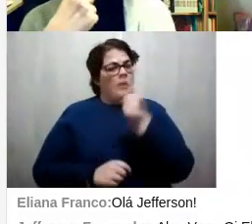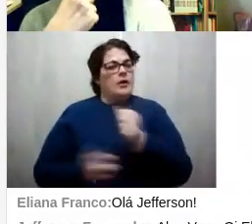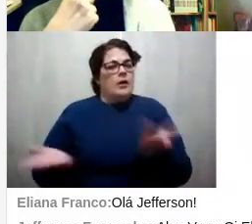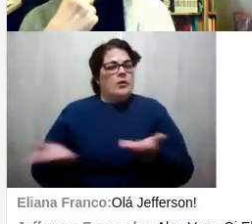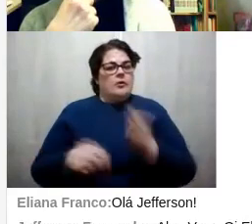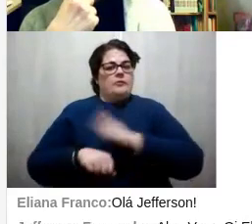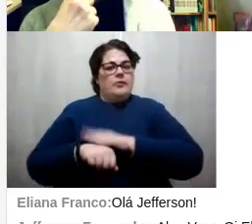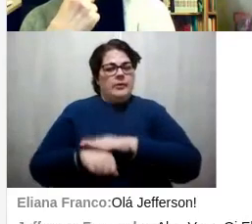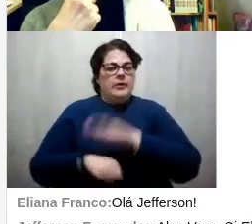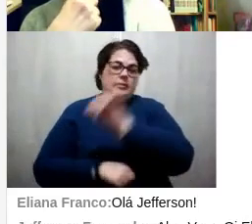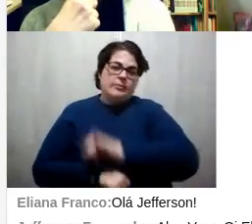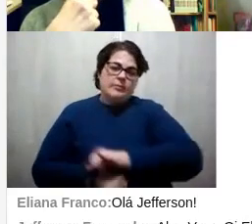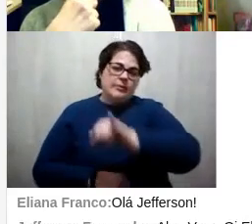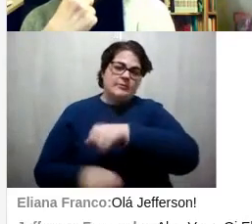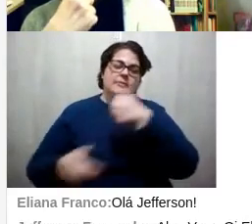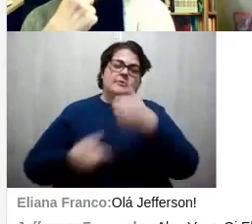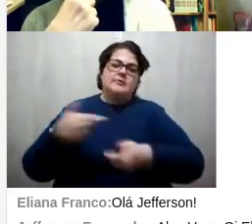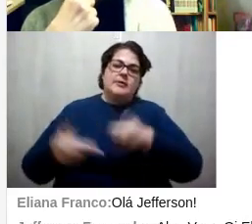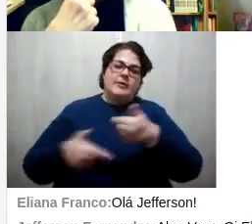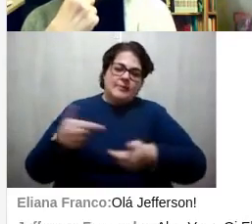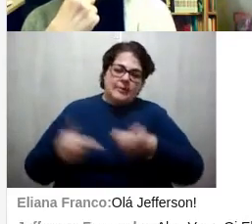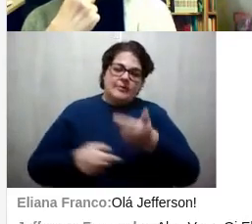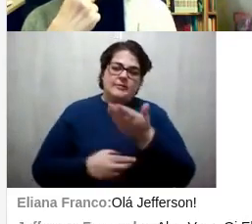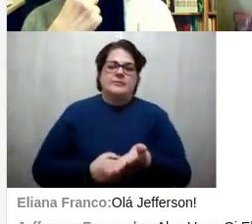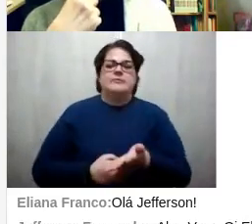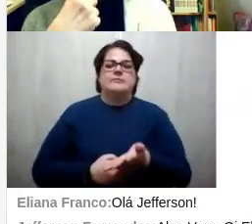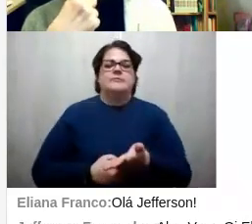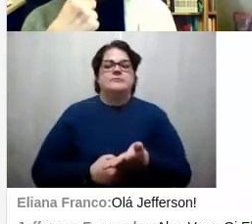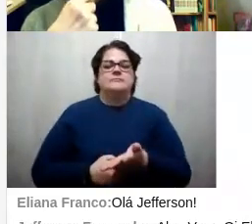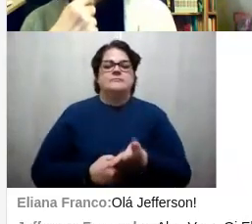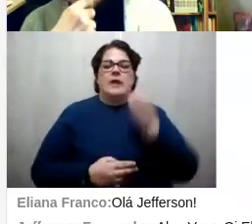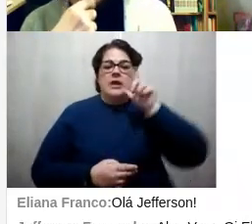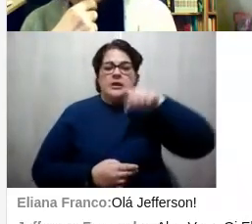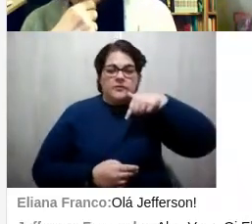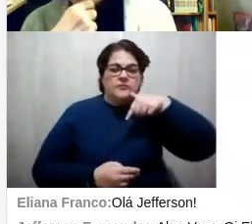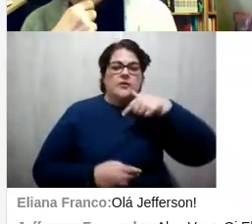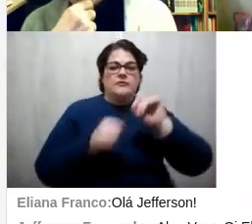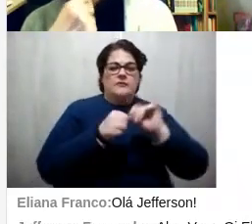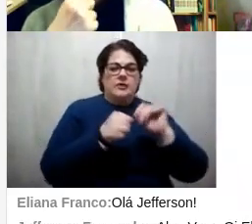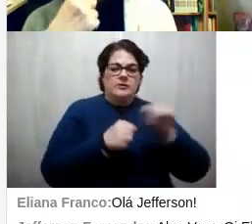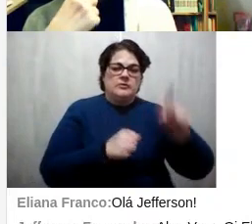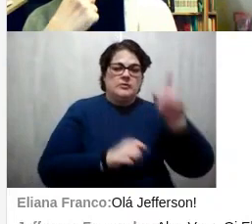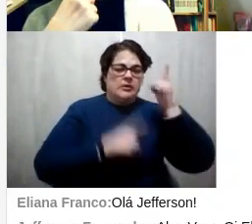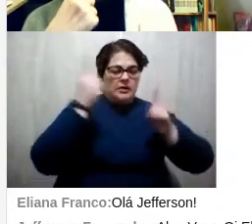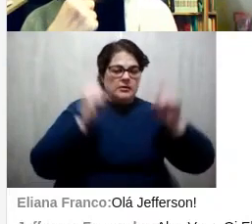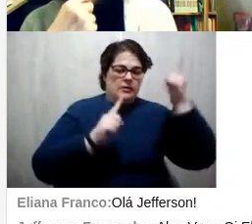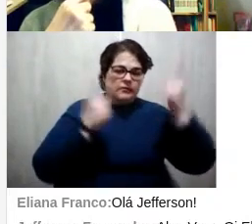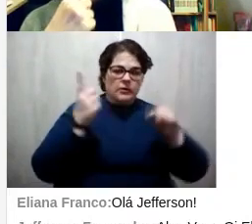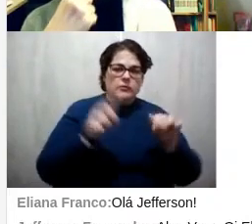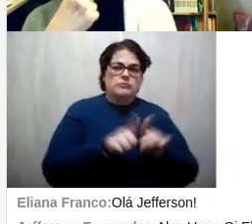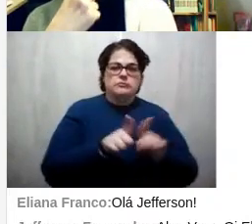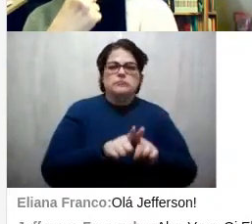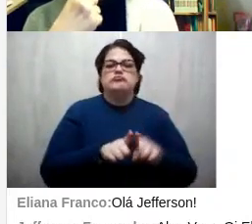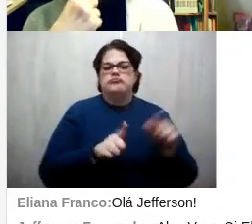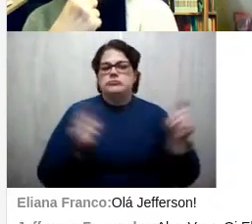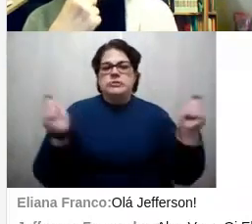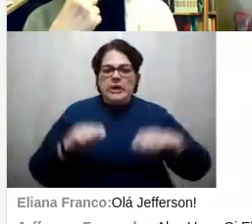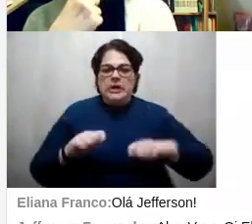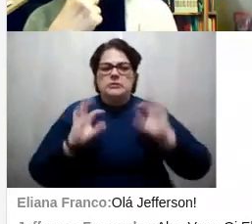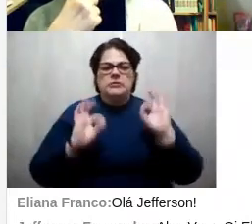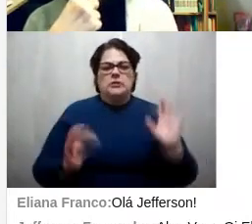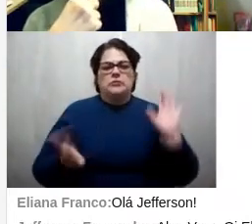trabalho que a Lívia e o pessoal dela vem desenvolvendo no carnaval, acessibilizando essa parte